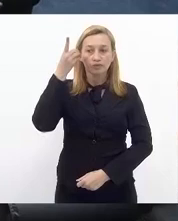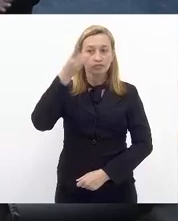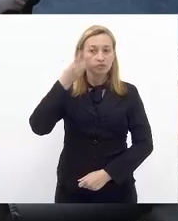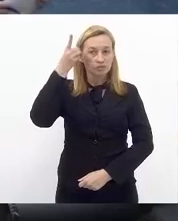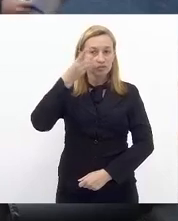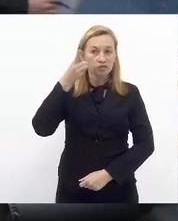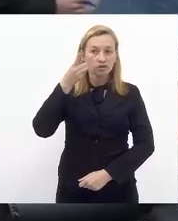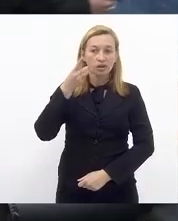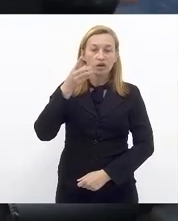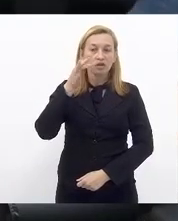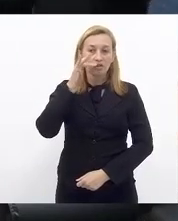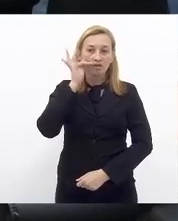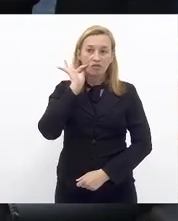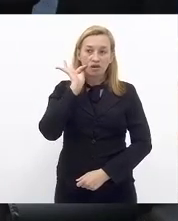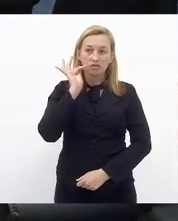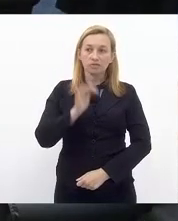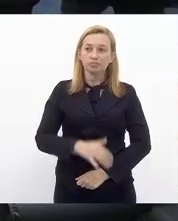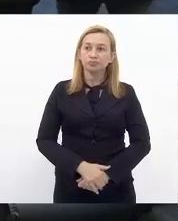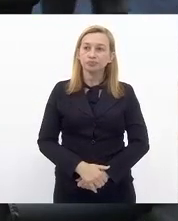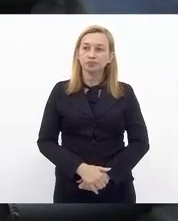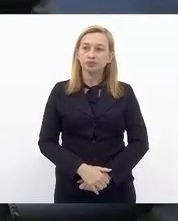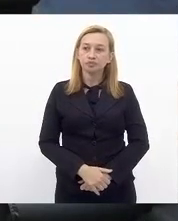Flávio serafini